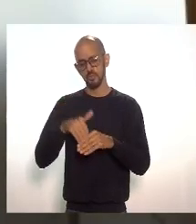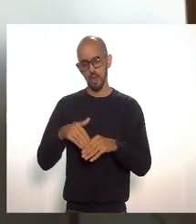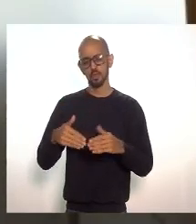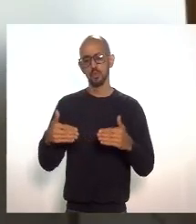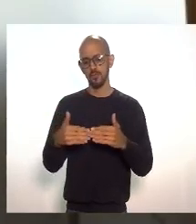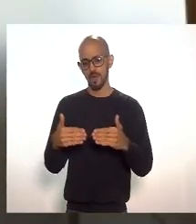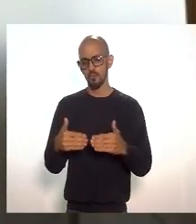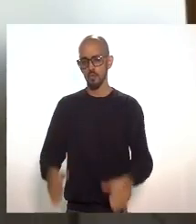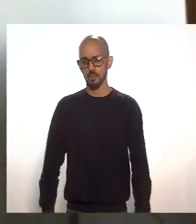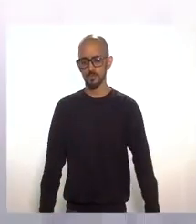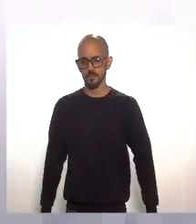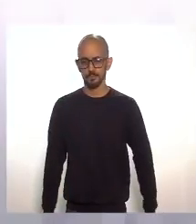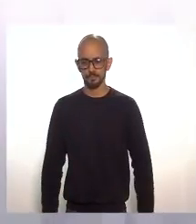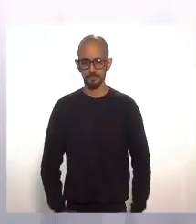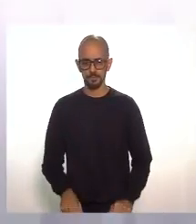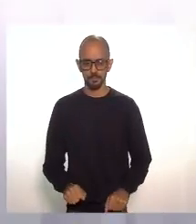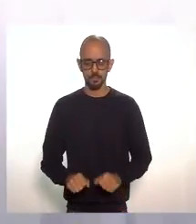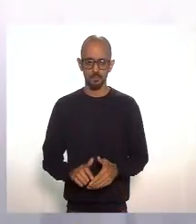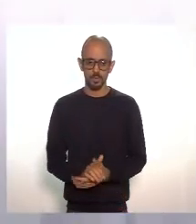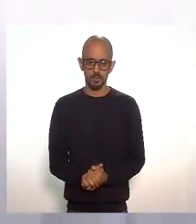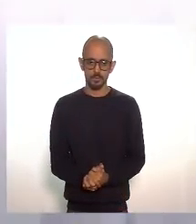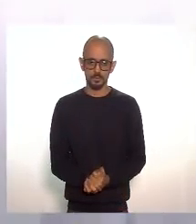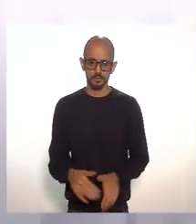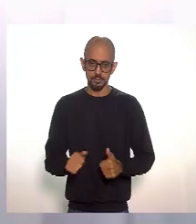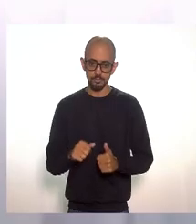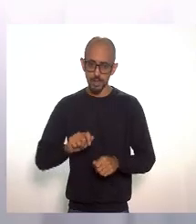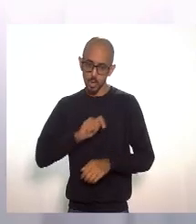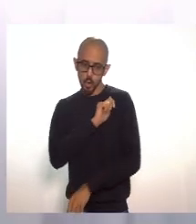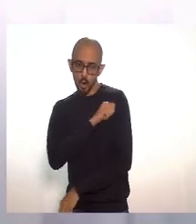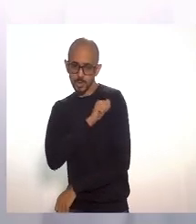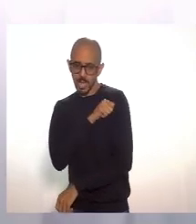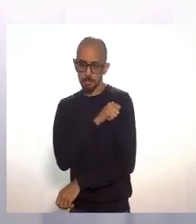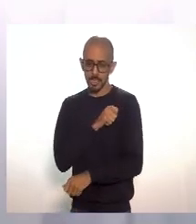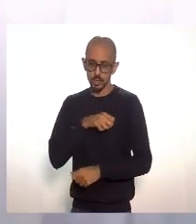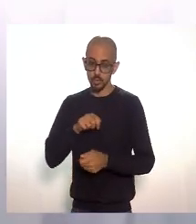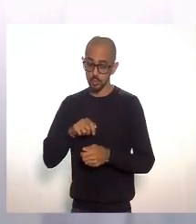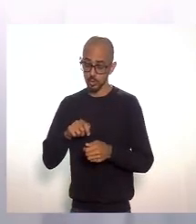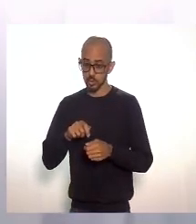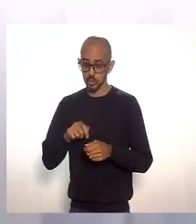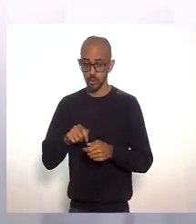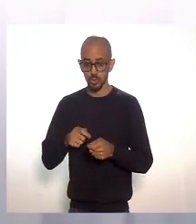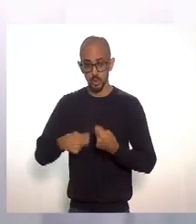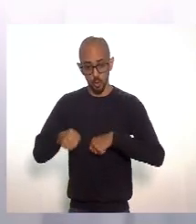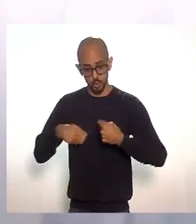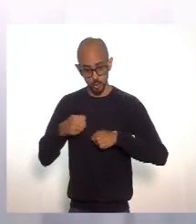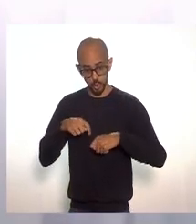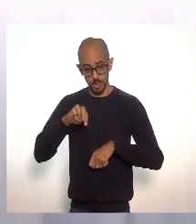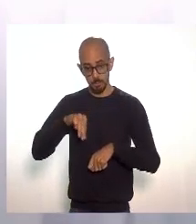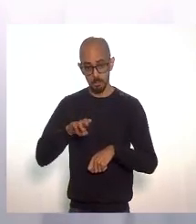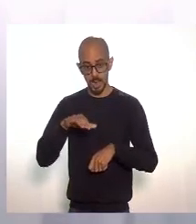presidente. Pelo orçamento, finanças, fiscalização financeira e controle, deputado Márcio Canella.